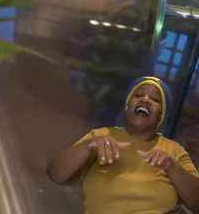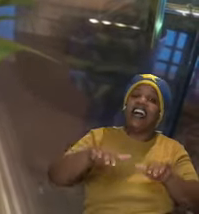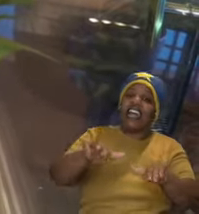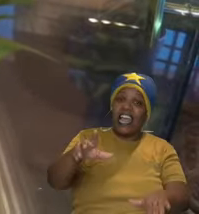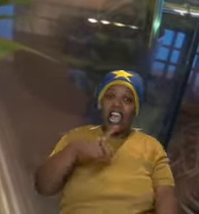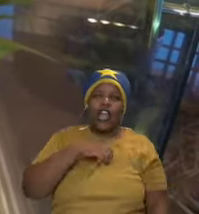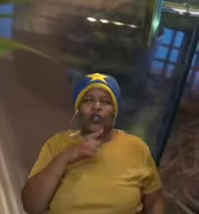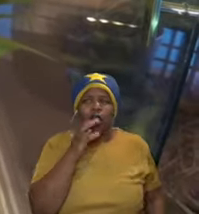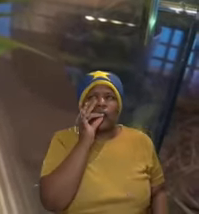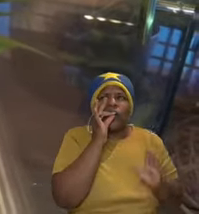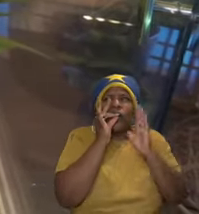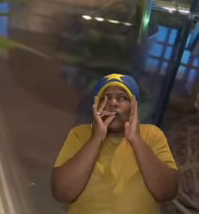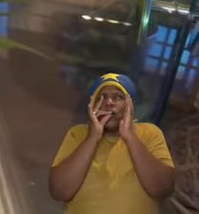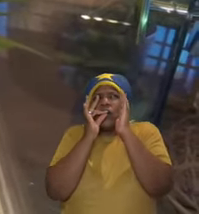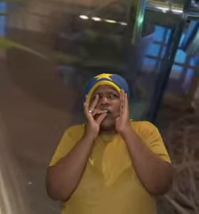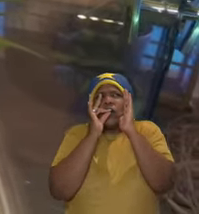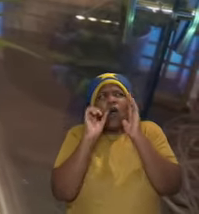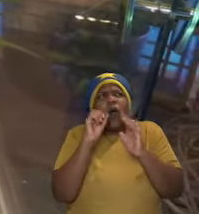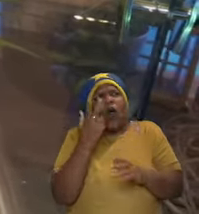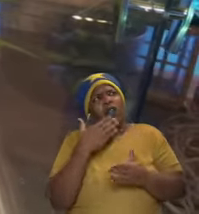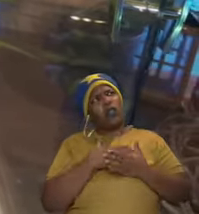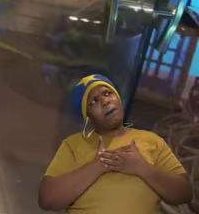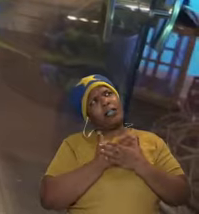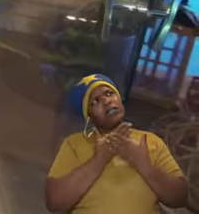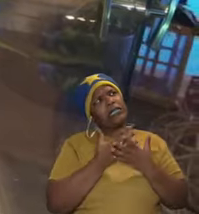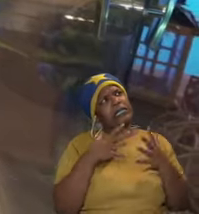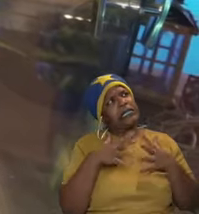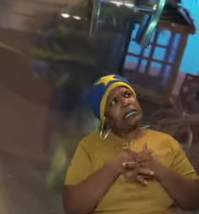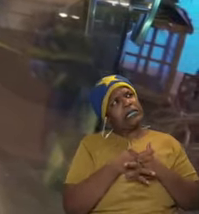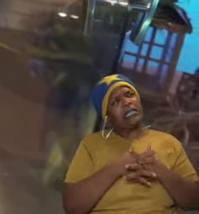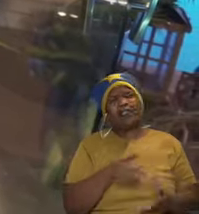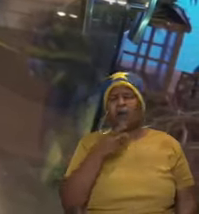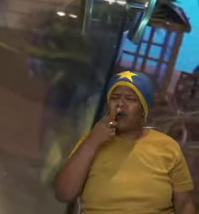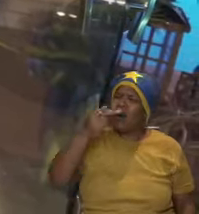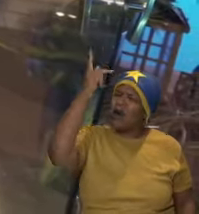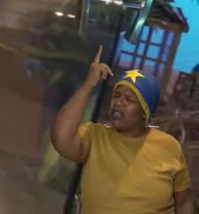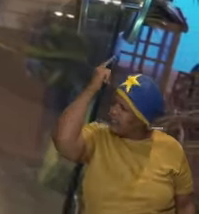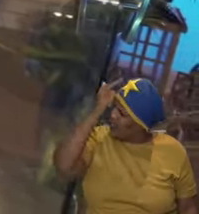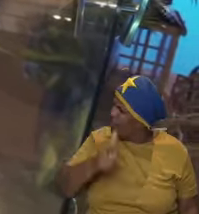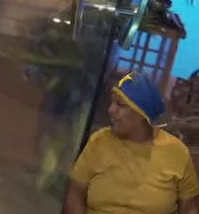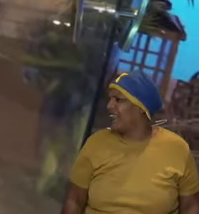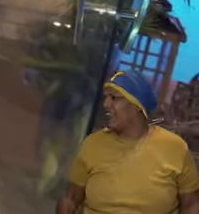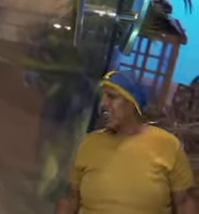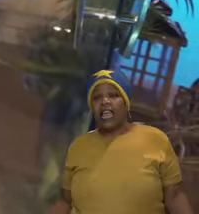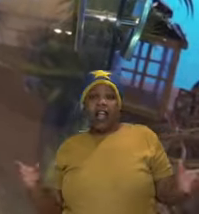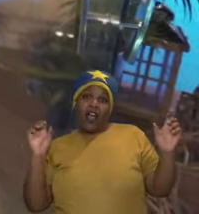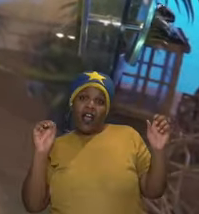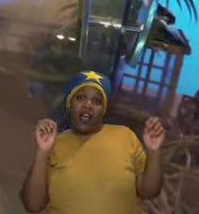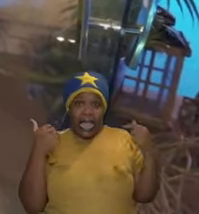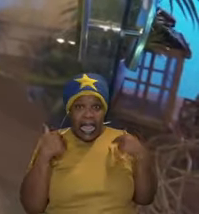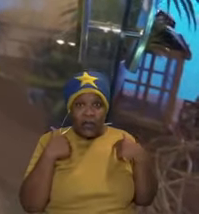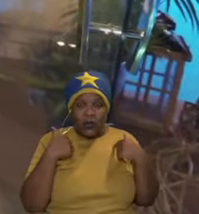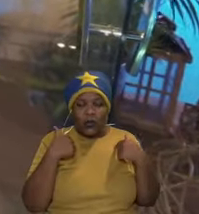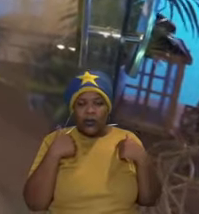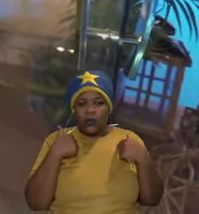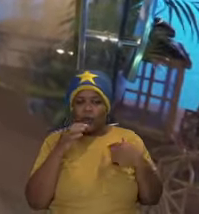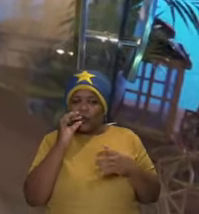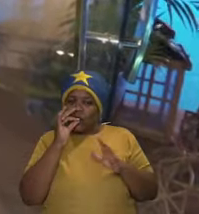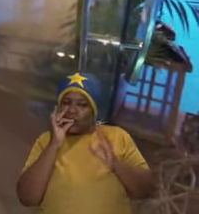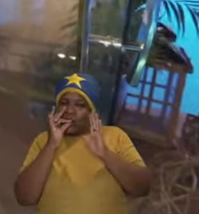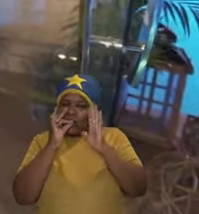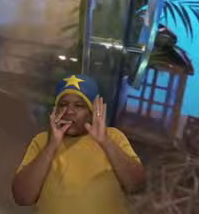mar. Eu tô lombrado, ou tô apaixonado nessa porra de novo. Eu tô